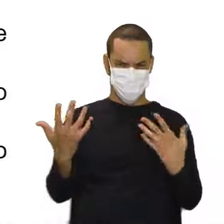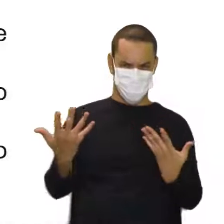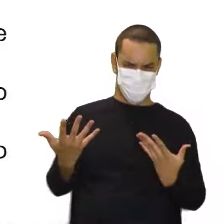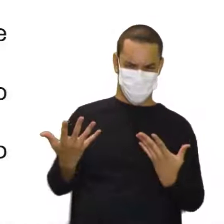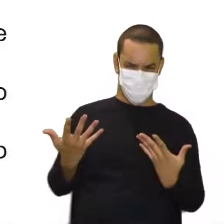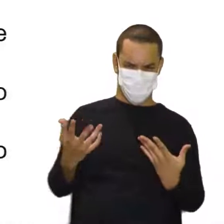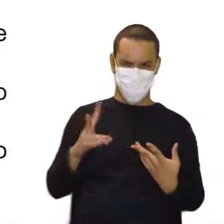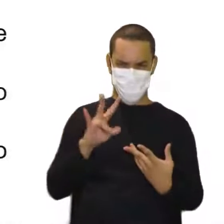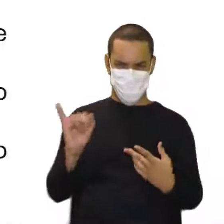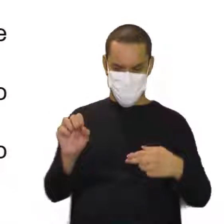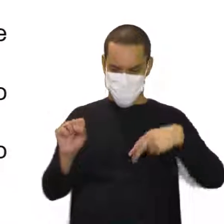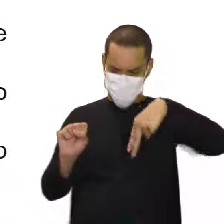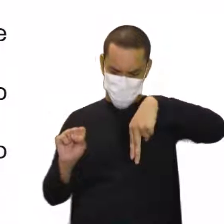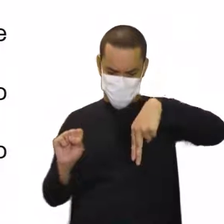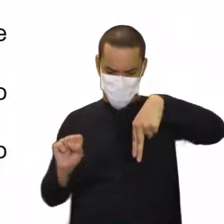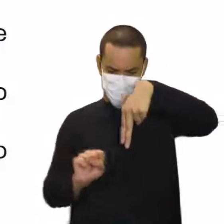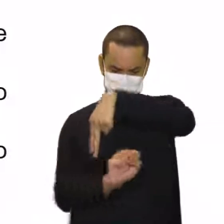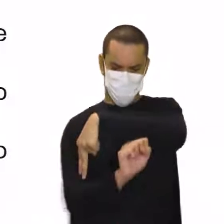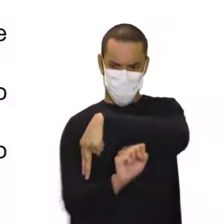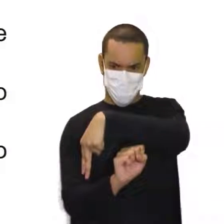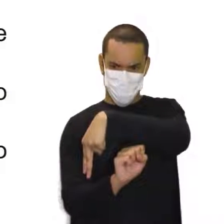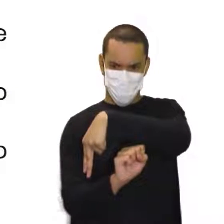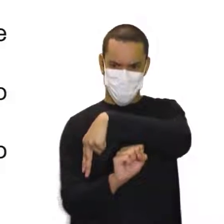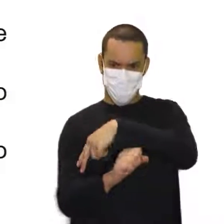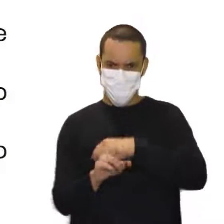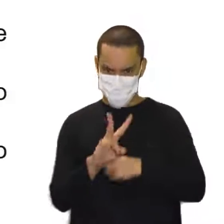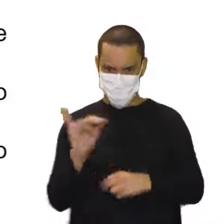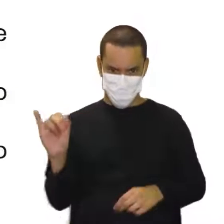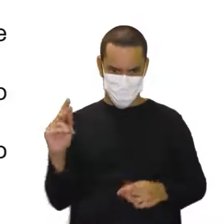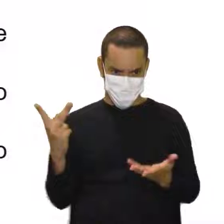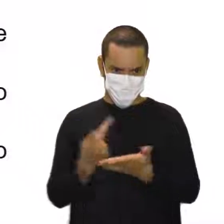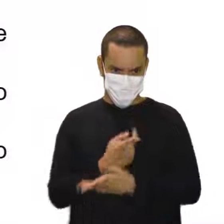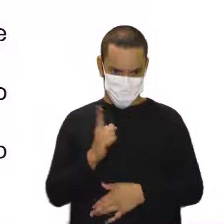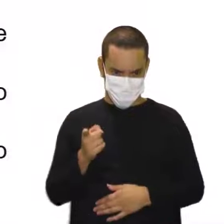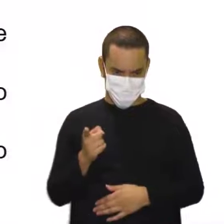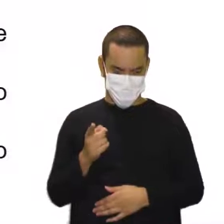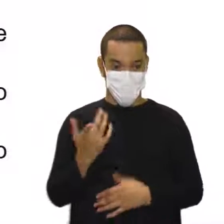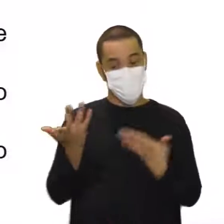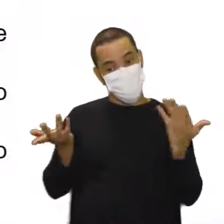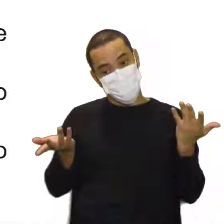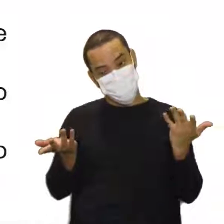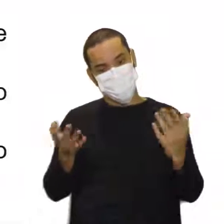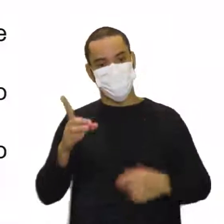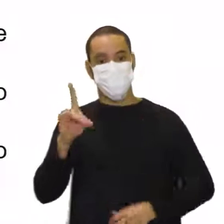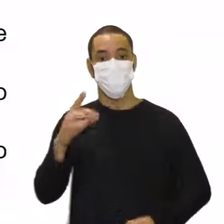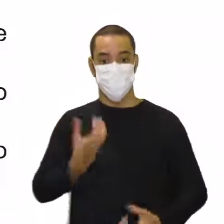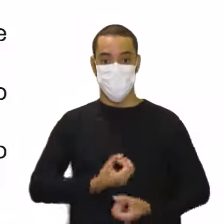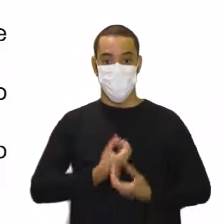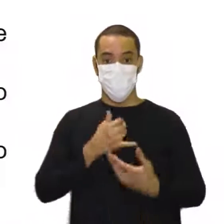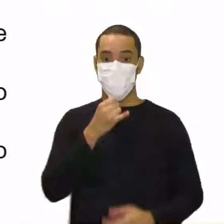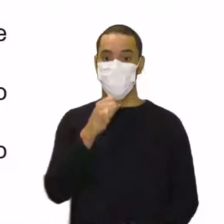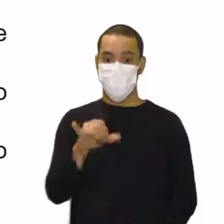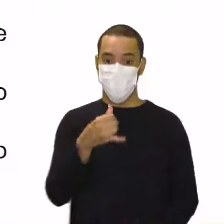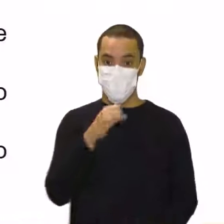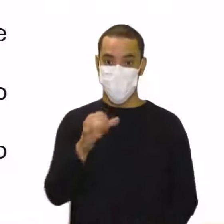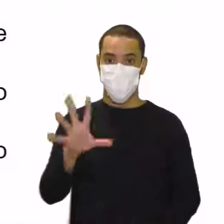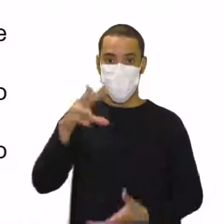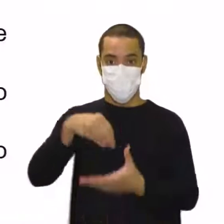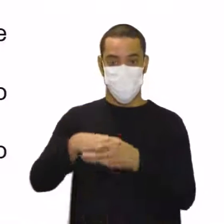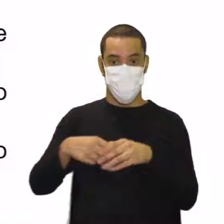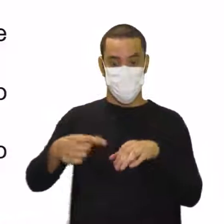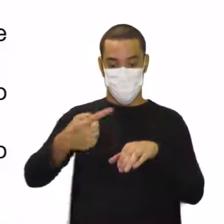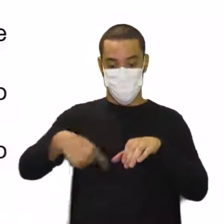vai mudar pelo movimento e chegar perto disso. A espira vai fazer isso. D, produz corrente elétrica no